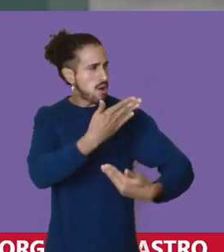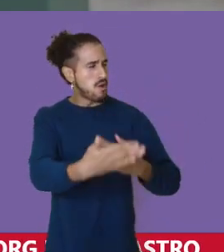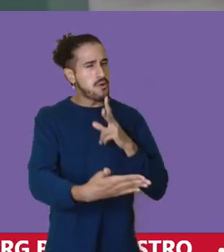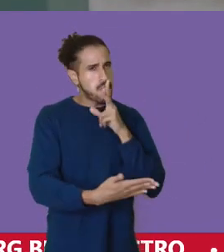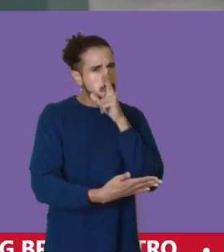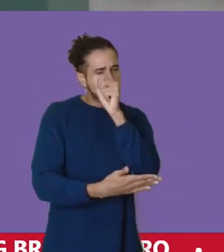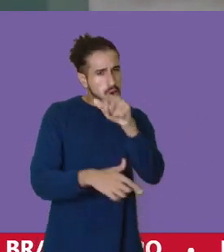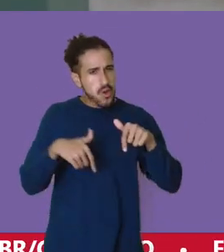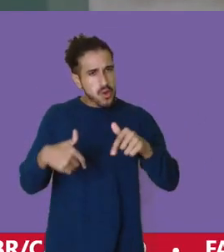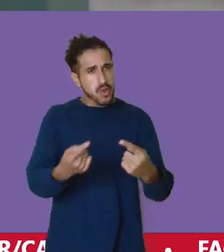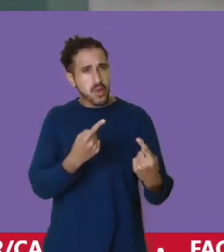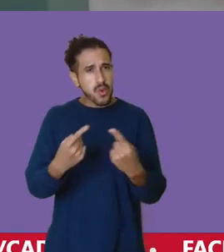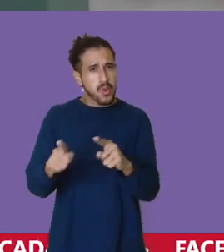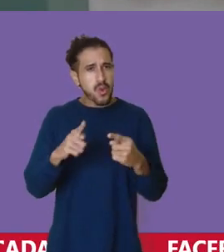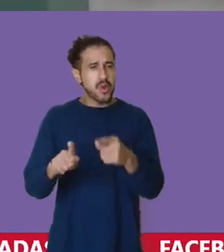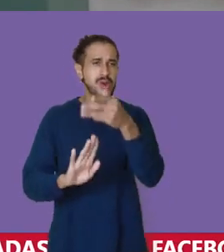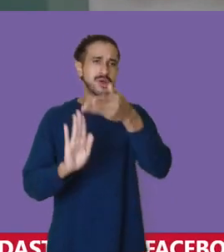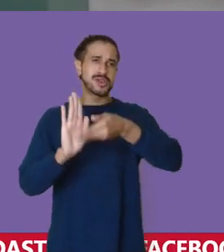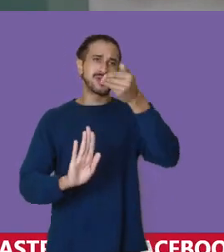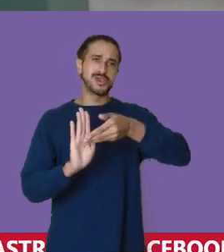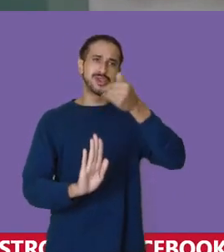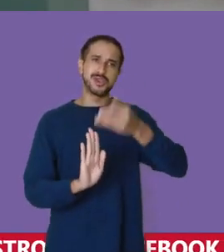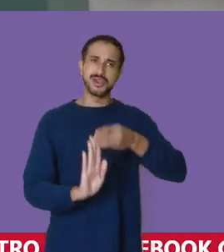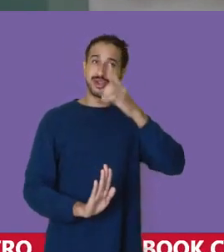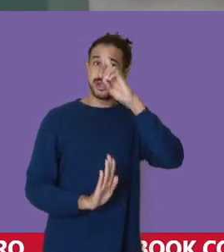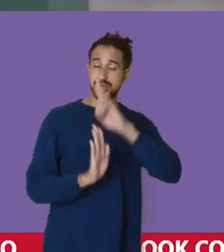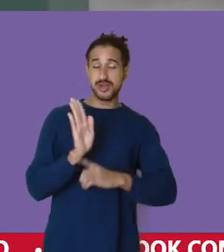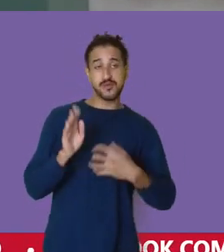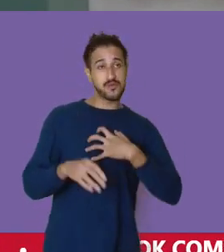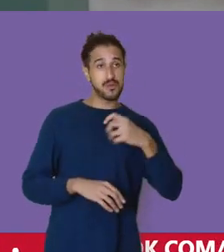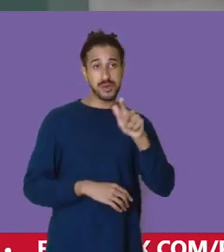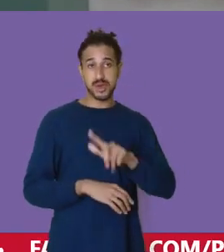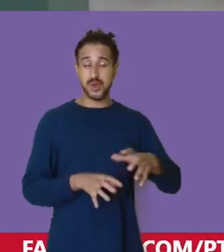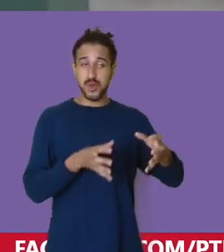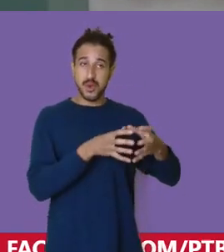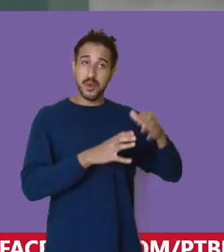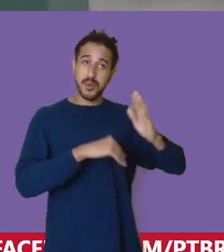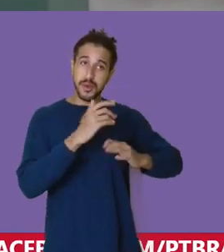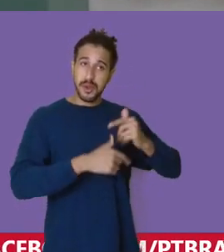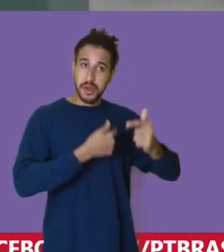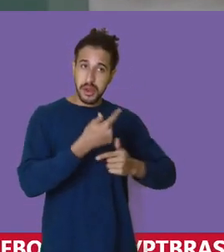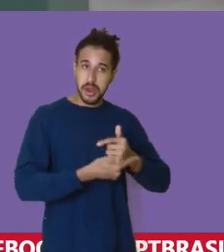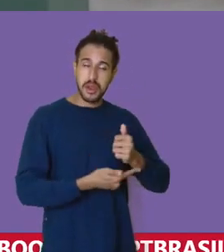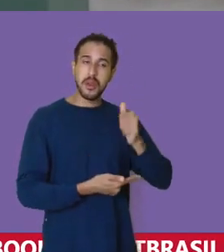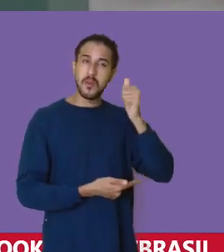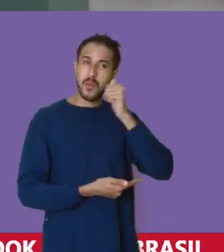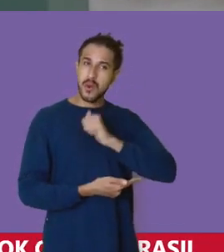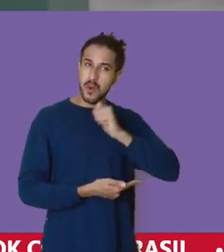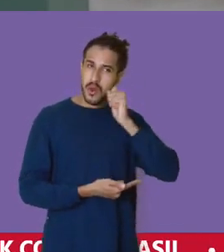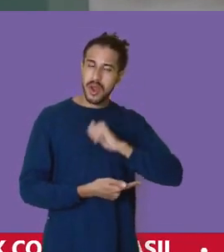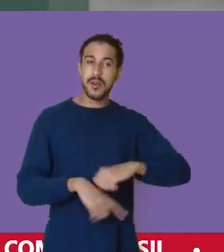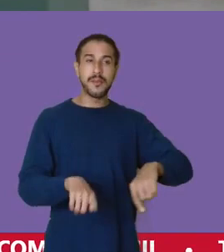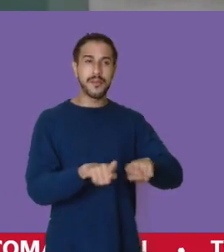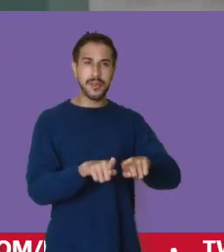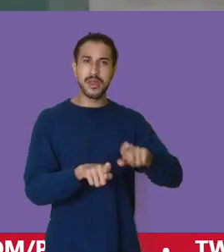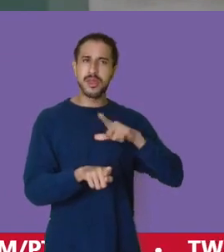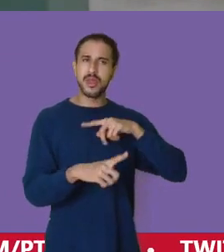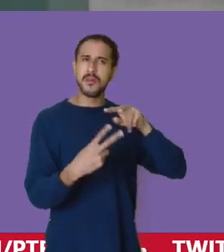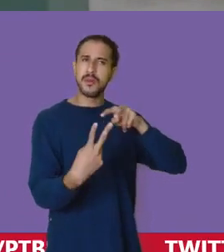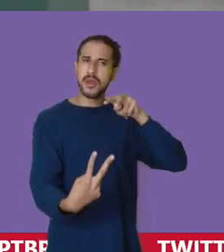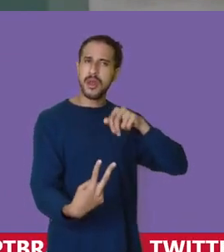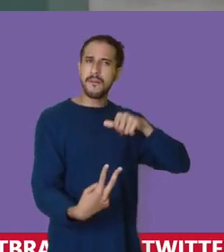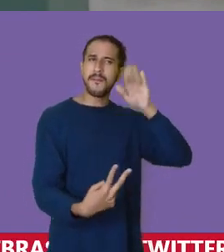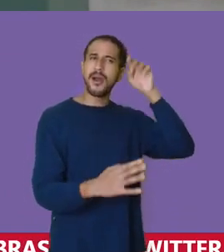de ataques aos direitos em geral, da classe trabalhadora, das mulheres, mas também tem uma dimensão